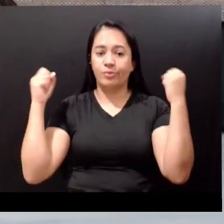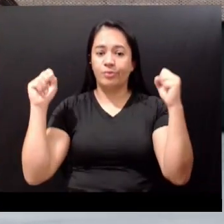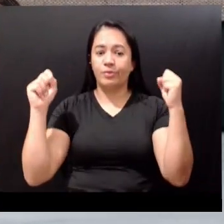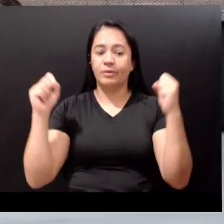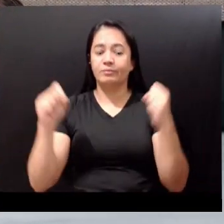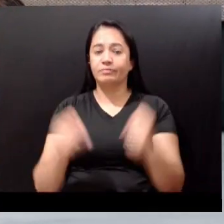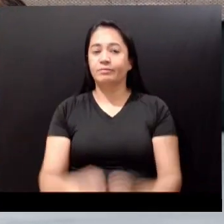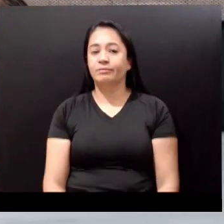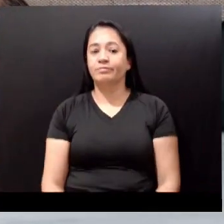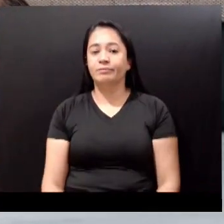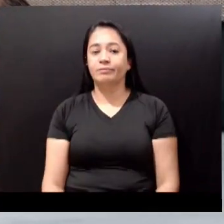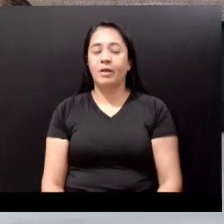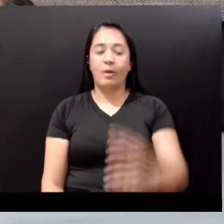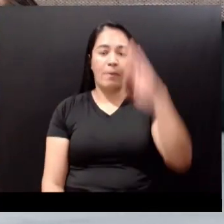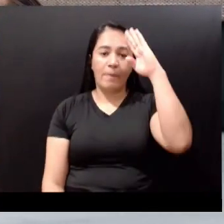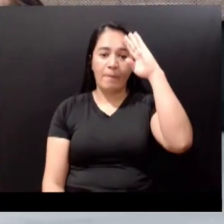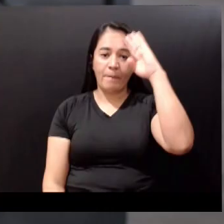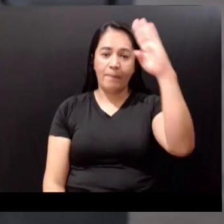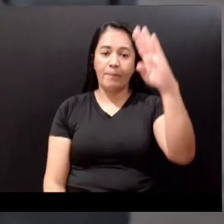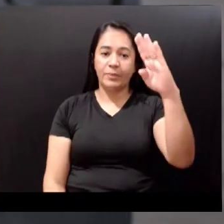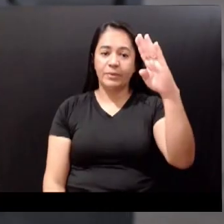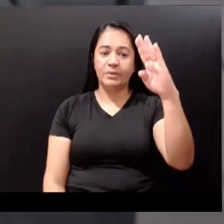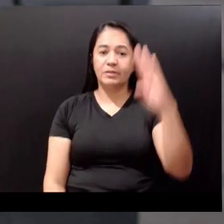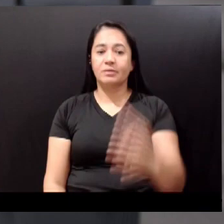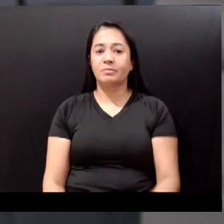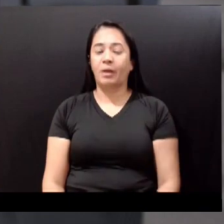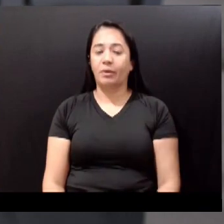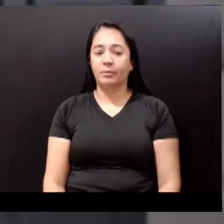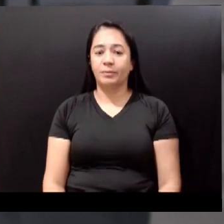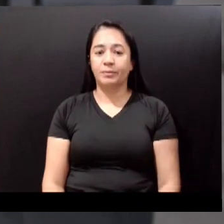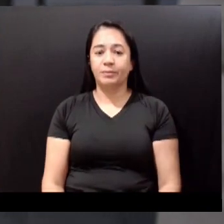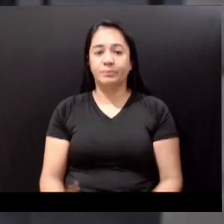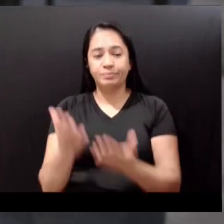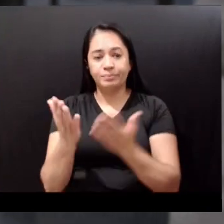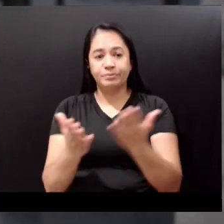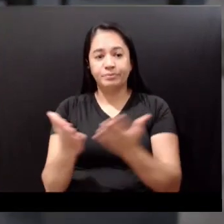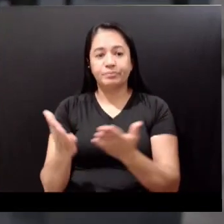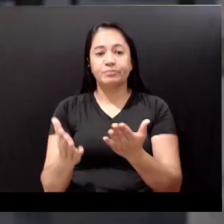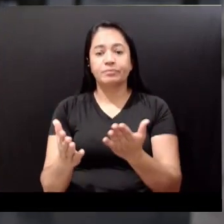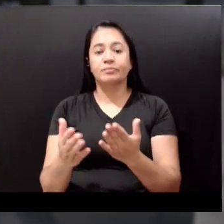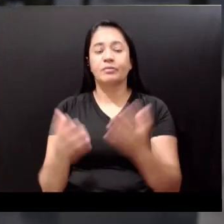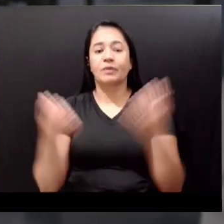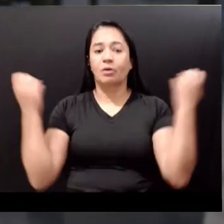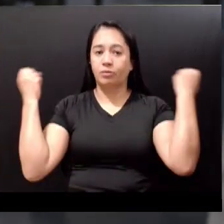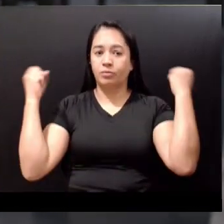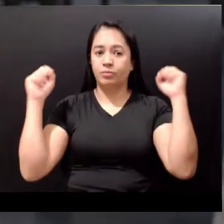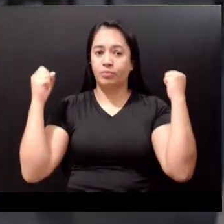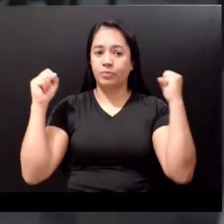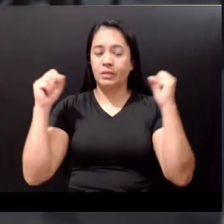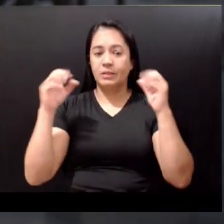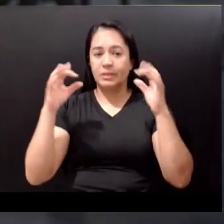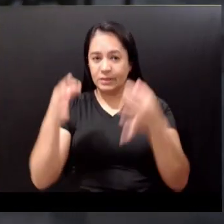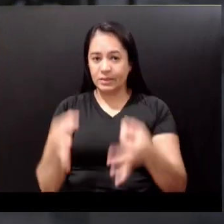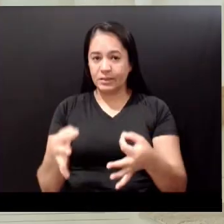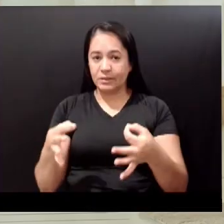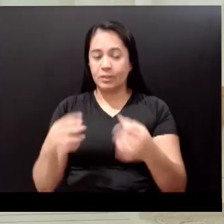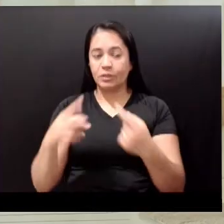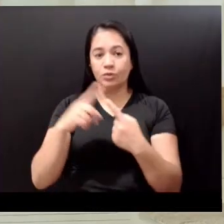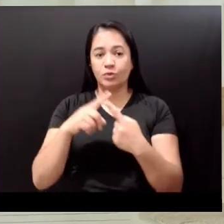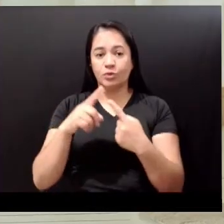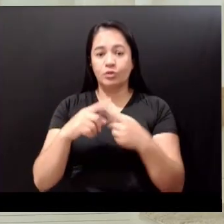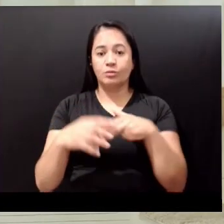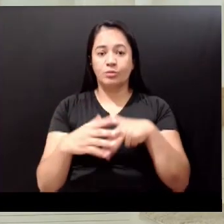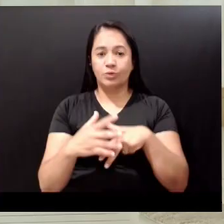atividade física é o principal tratamento da fibromialgia. A atividade física, lógico, que seja adequada para